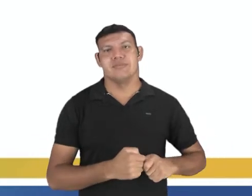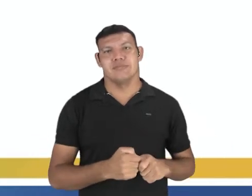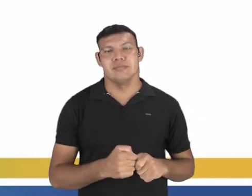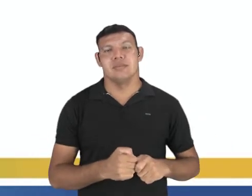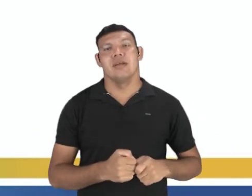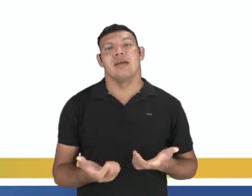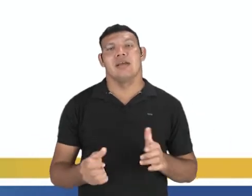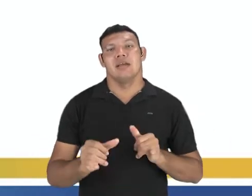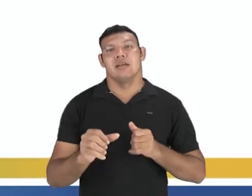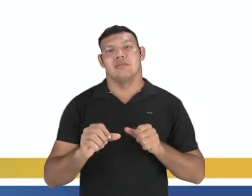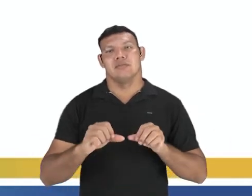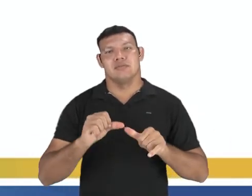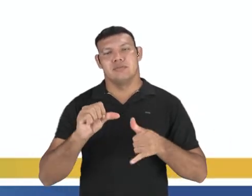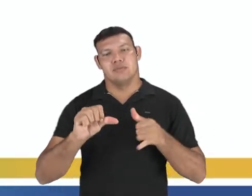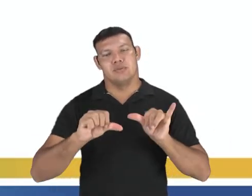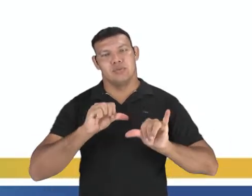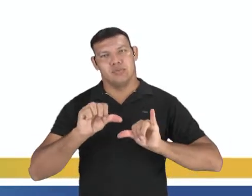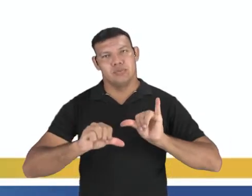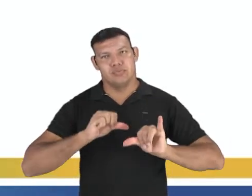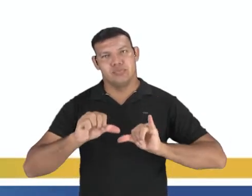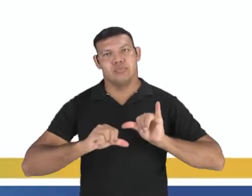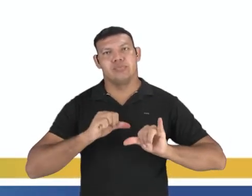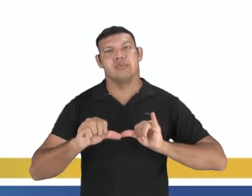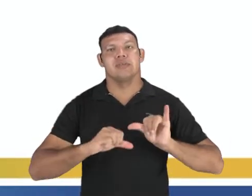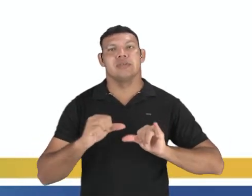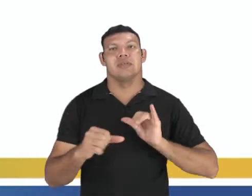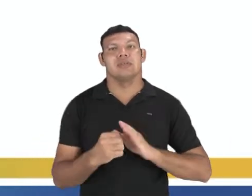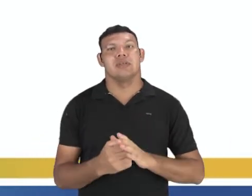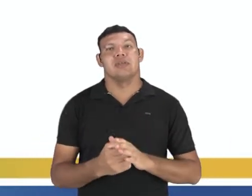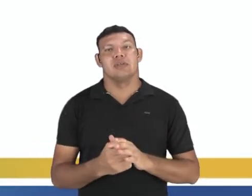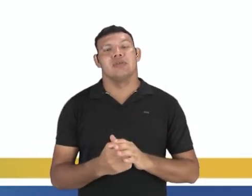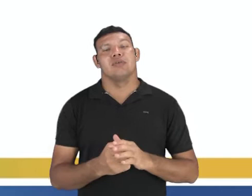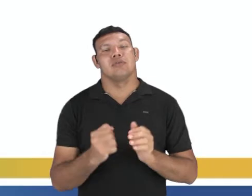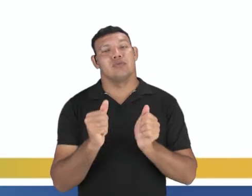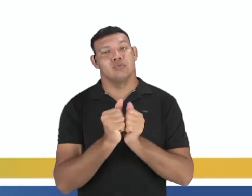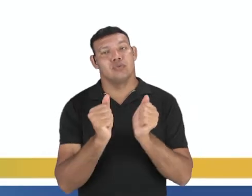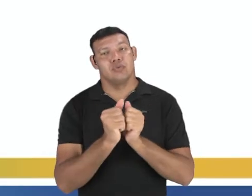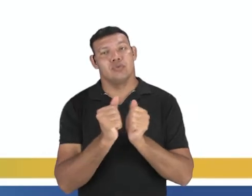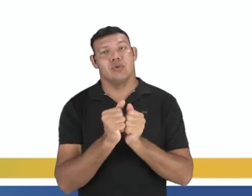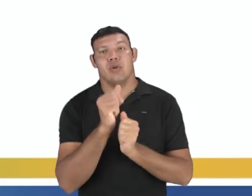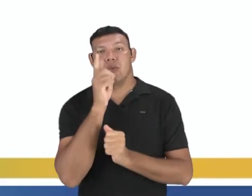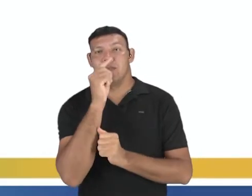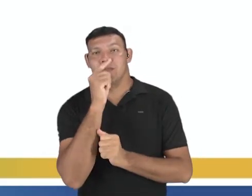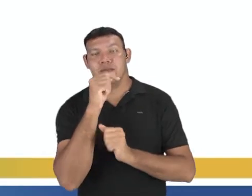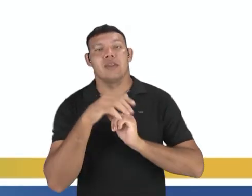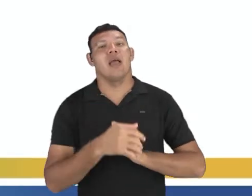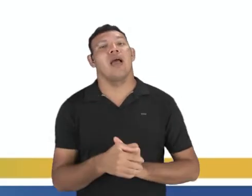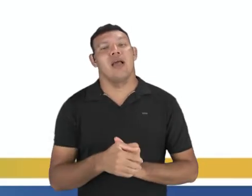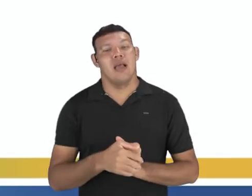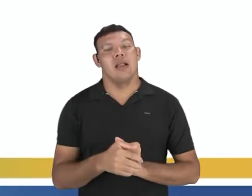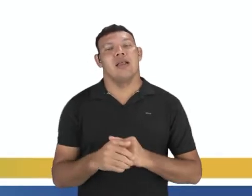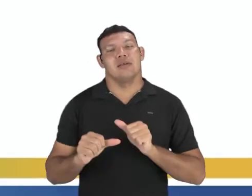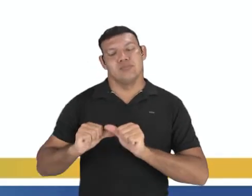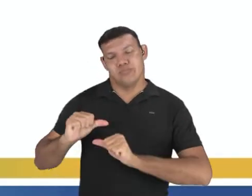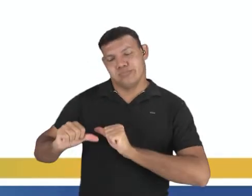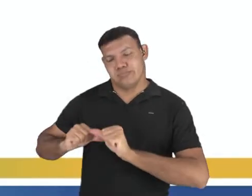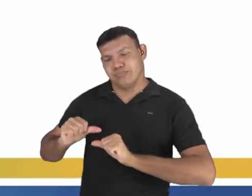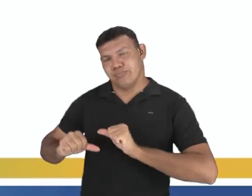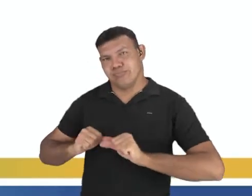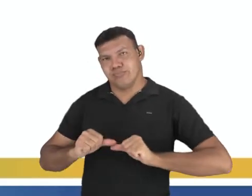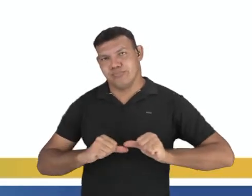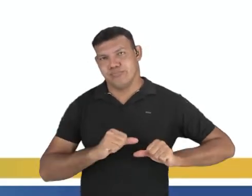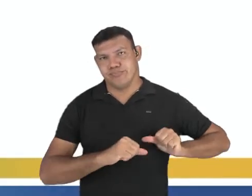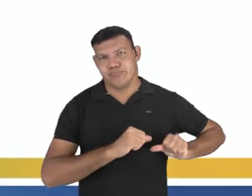a água. Depois de ser quebrada por esse processo, ela produz energia, né, lá dentro